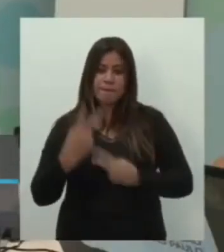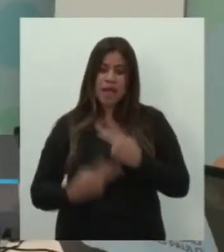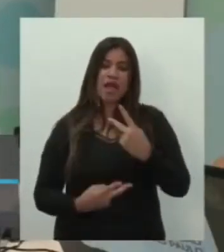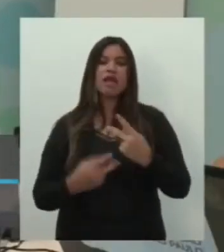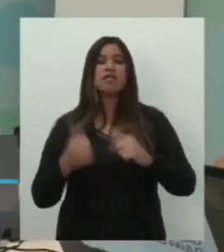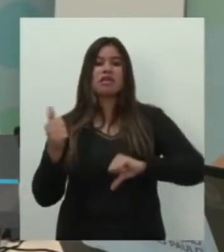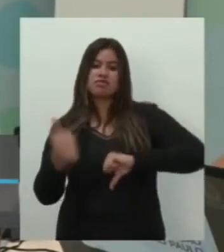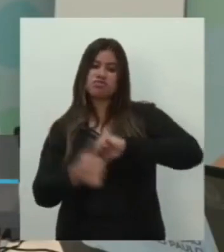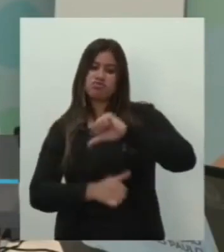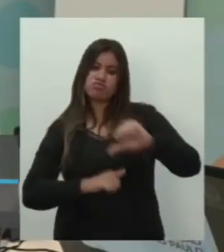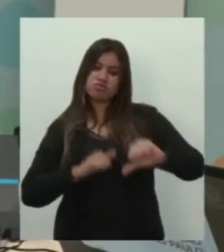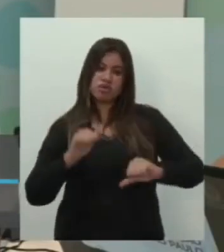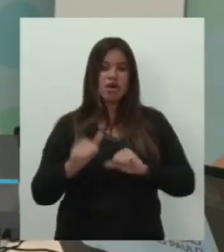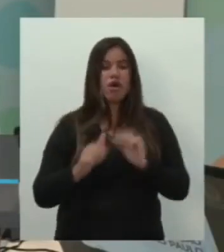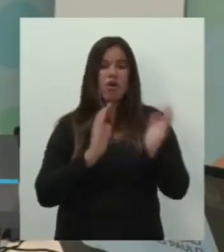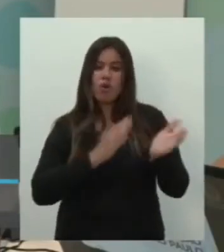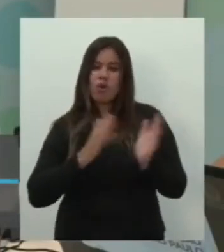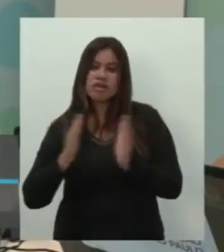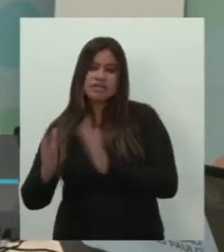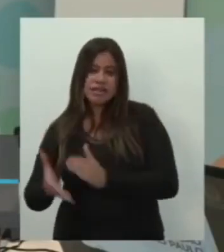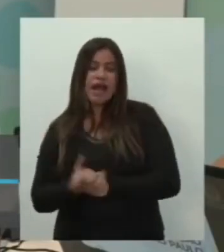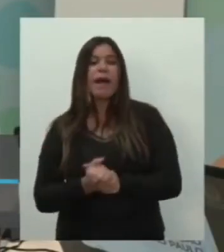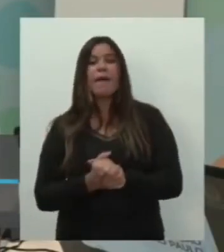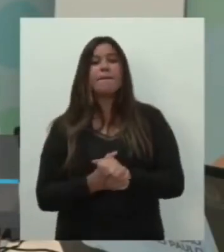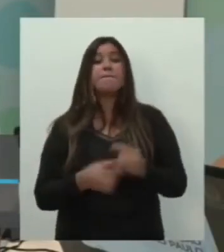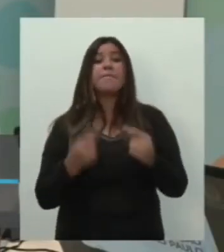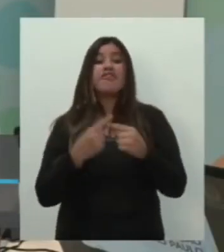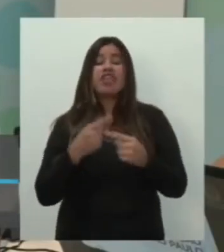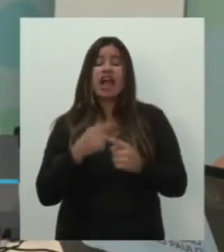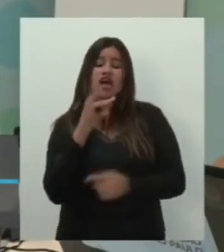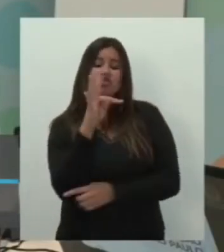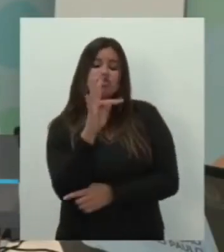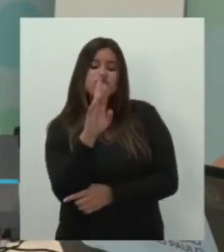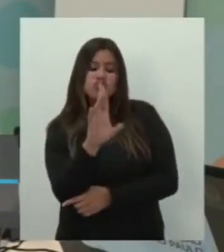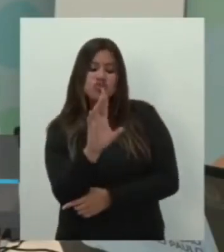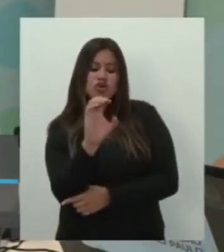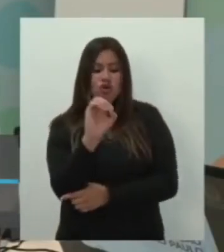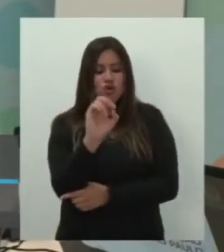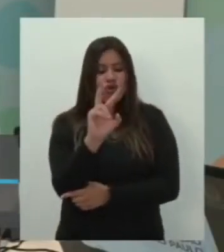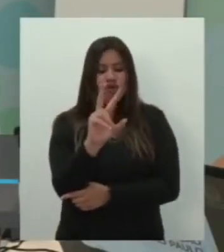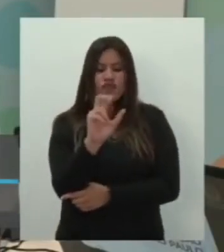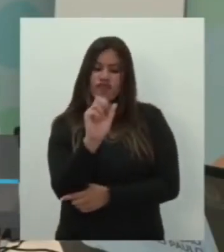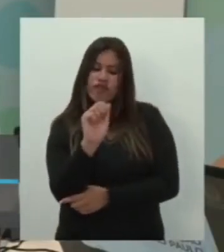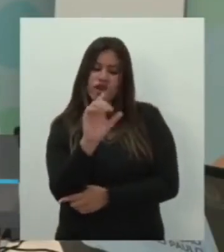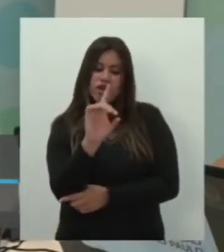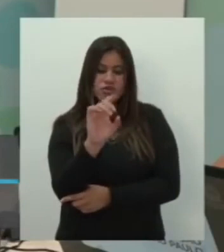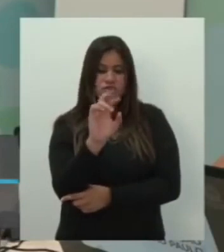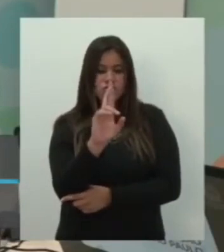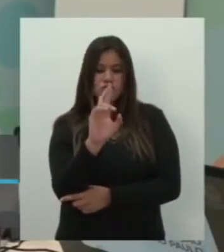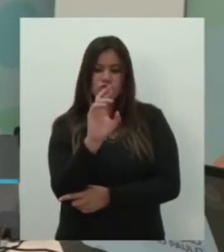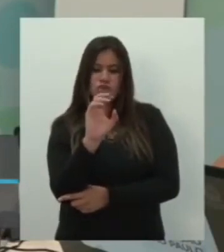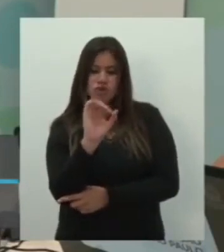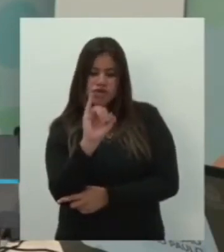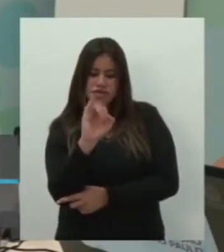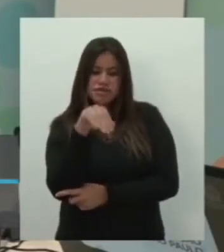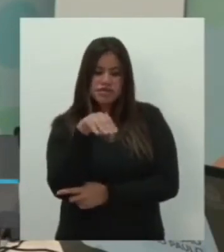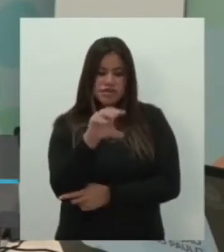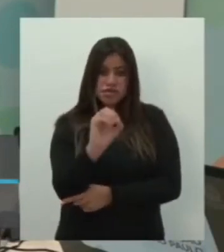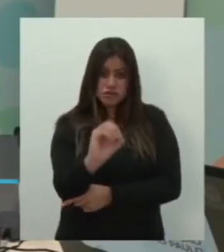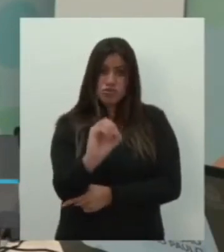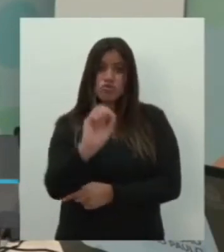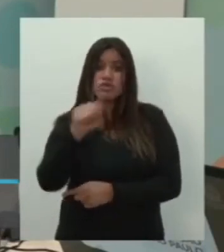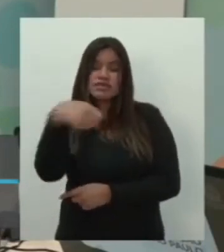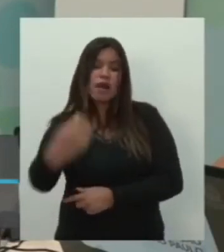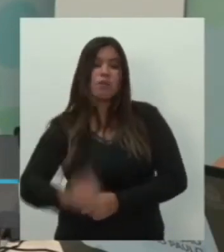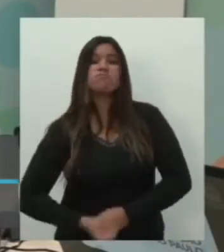vamos organizar, né? Para poder falar já de trovadorismo, né? Para poder começar. Muitos de vocês não receberam o material ainda do